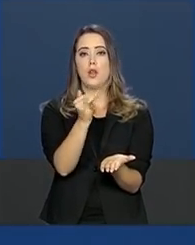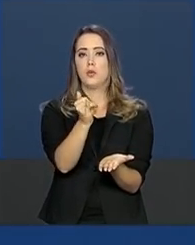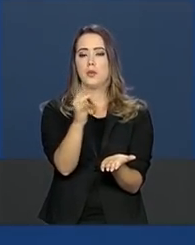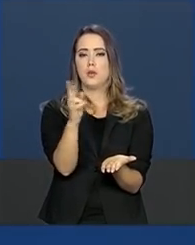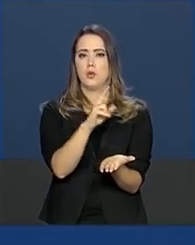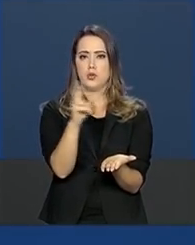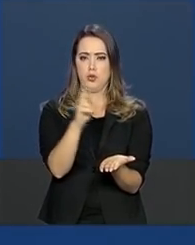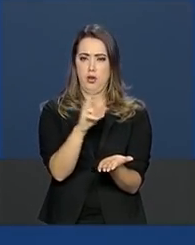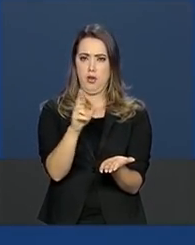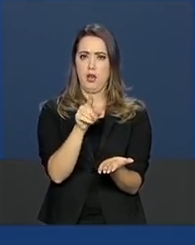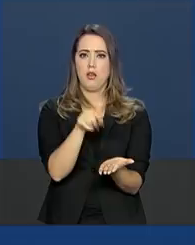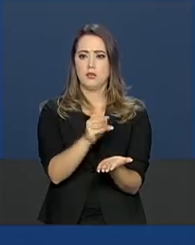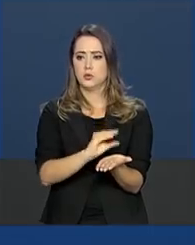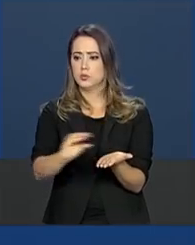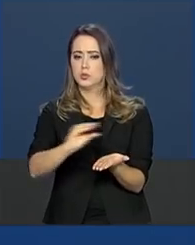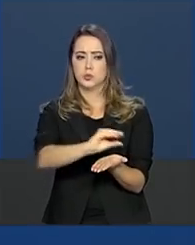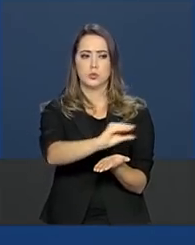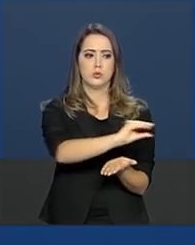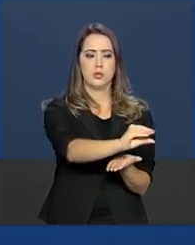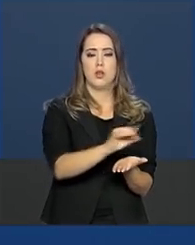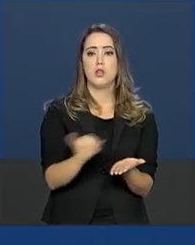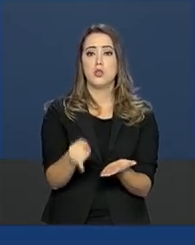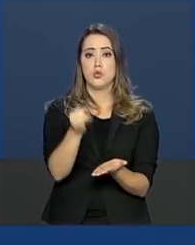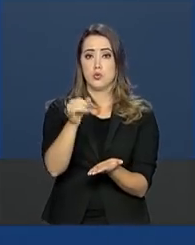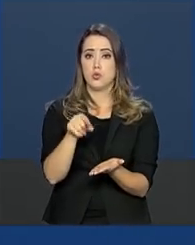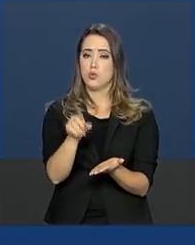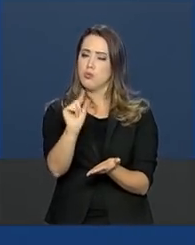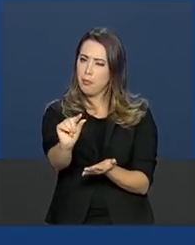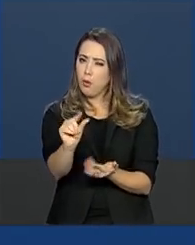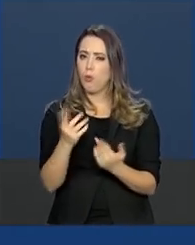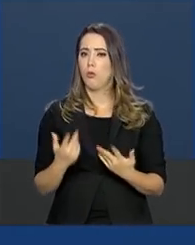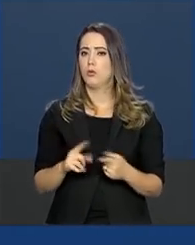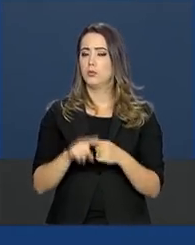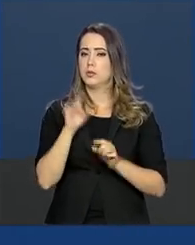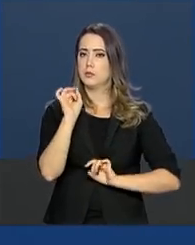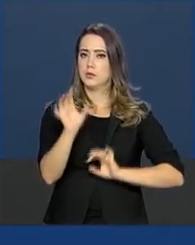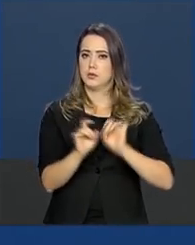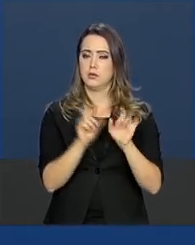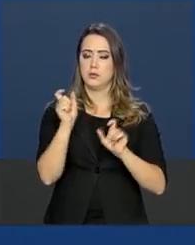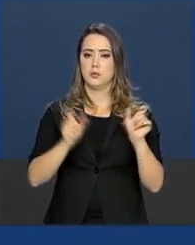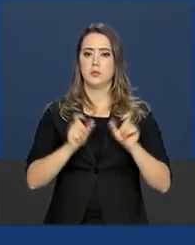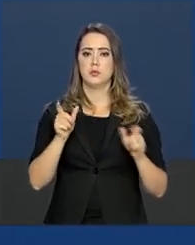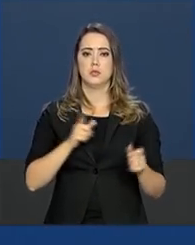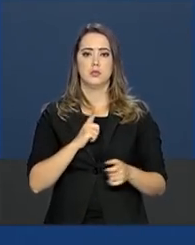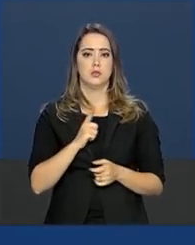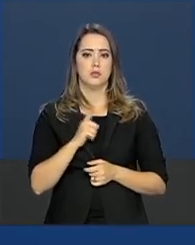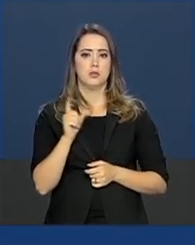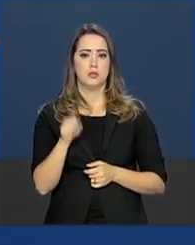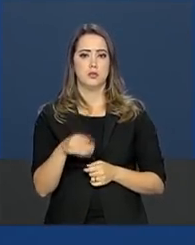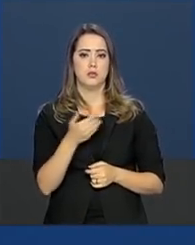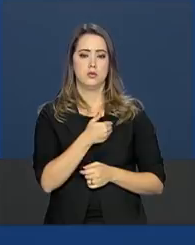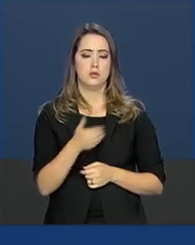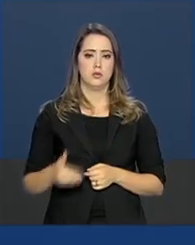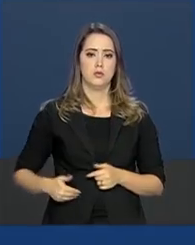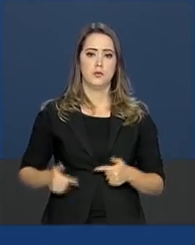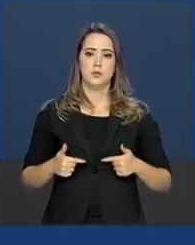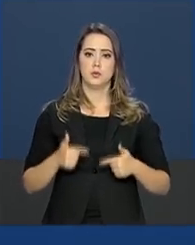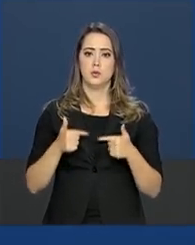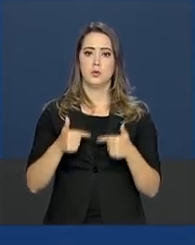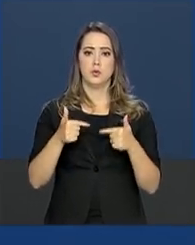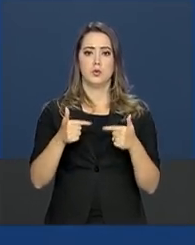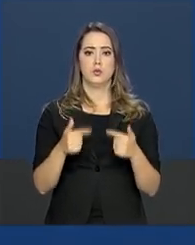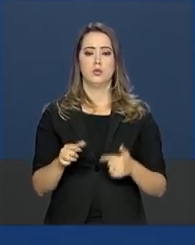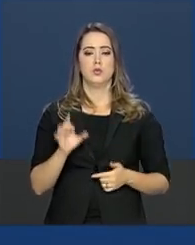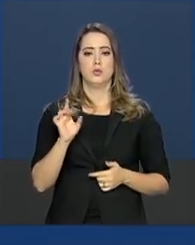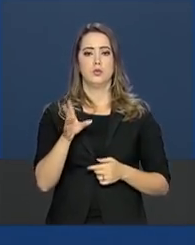não serão excessivos, serão até muito especiais para aqueles, para quem o governo luta, não